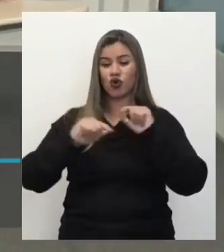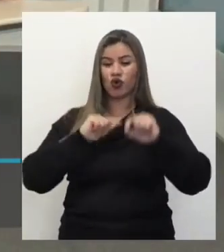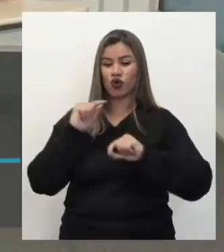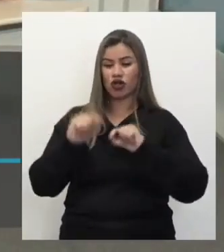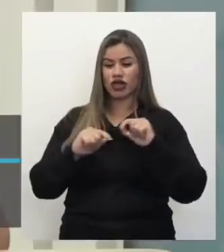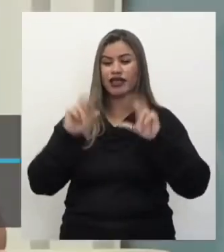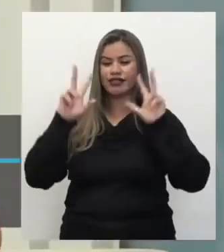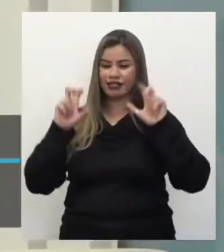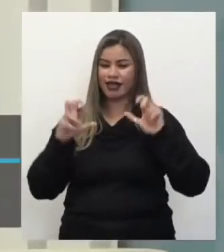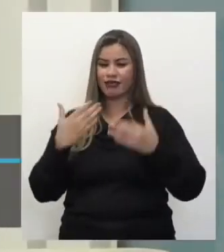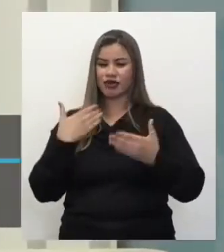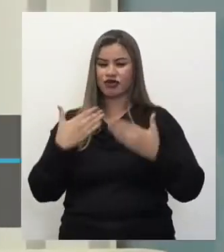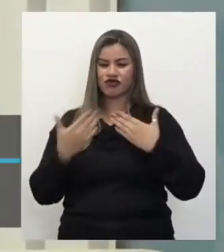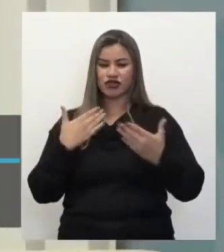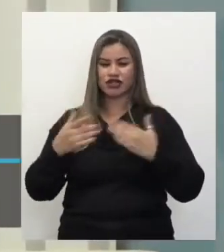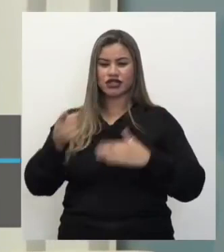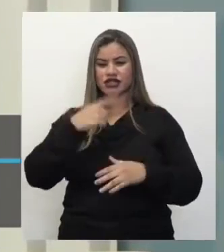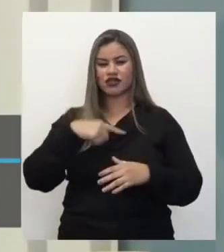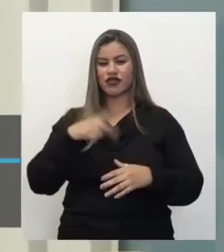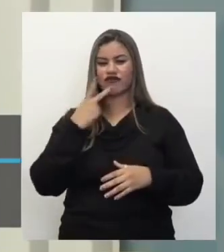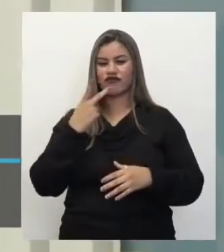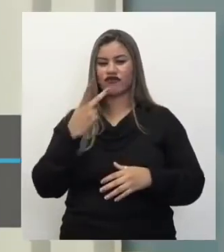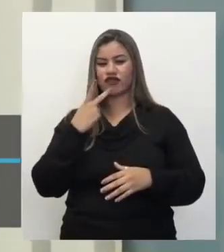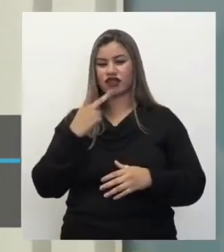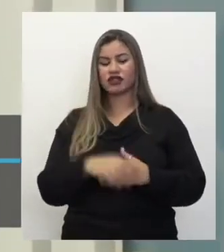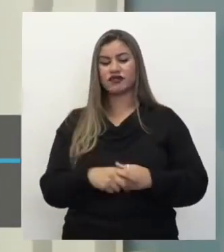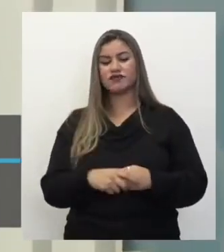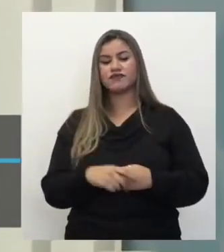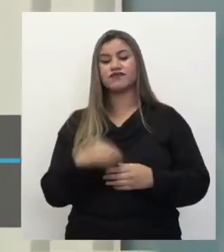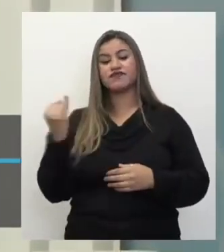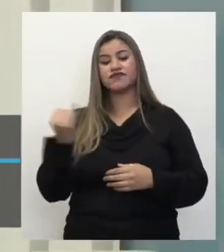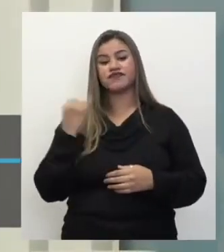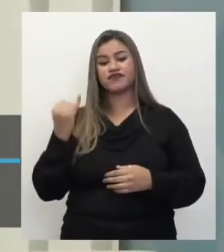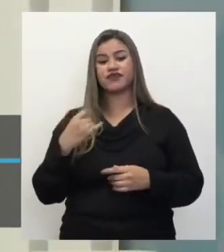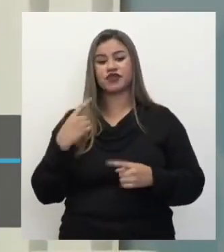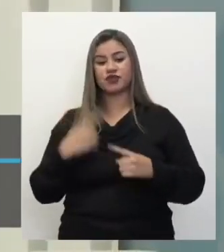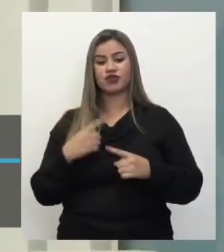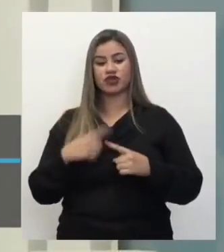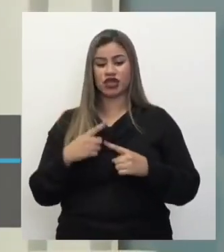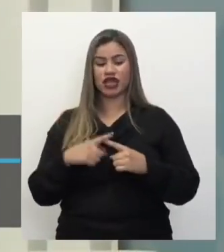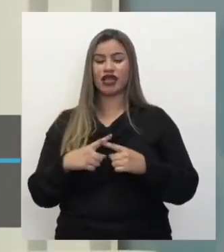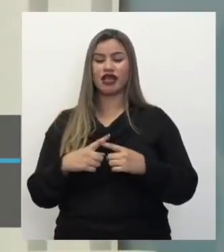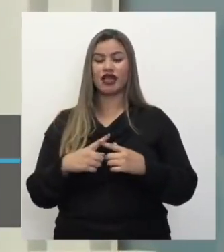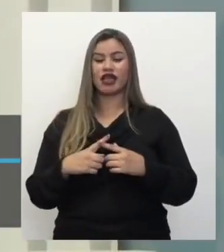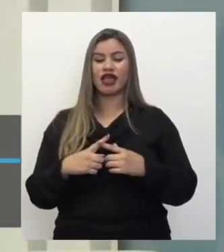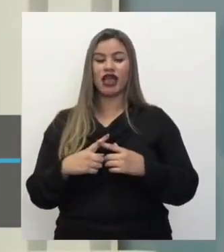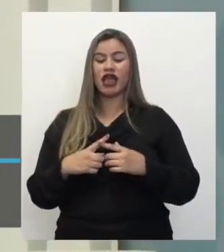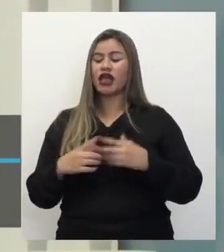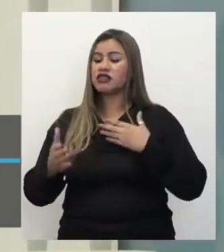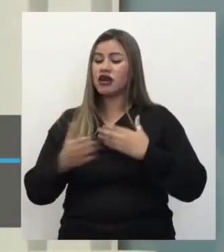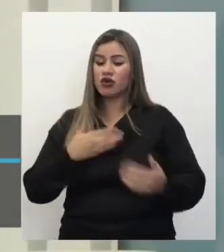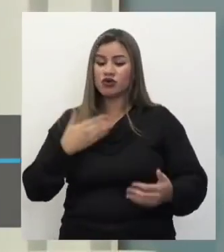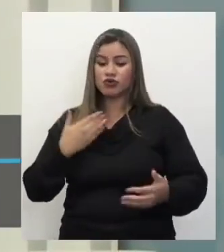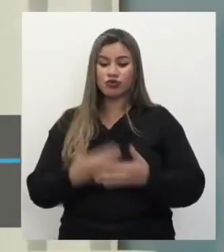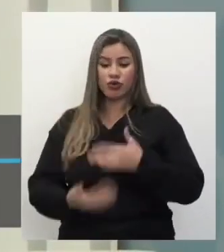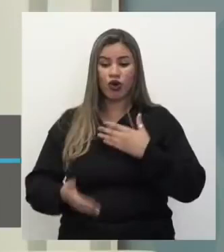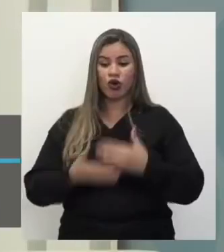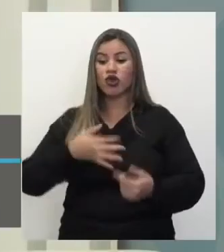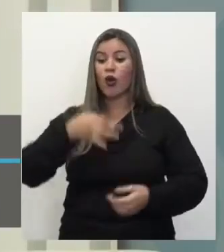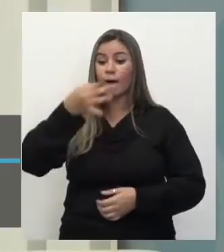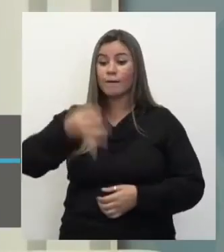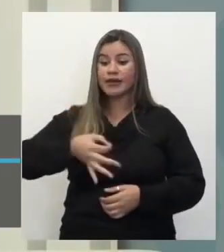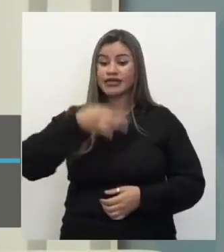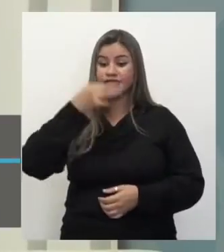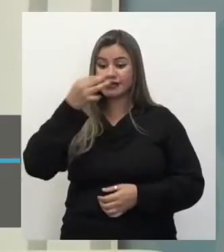assunto que nós trouxemos para a aula, né? E isso é importante. Gente, vou deixar bem claro, não importa a sua opinião, né? O que importa é